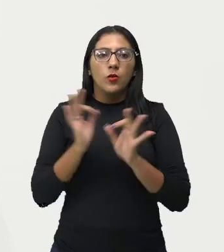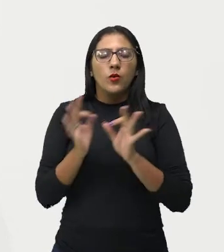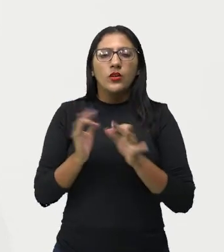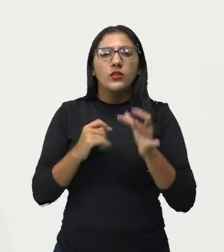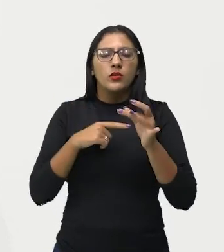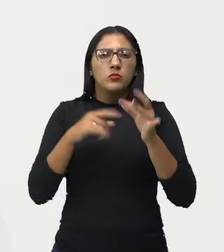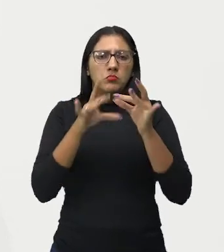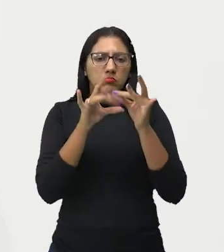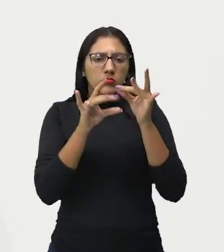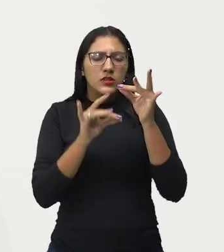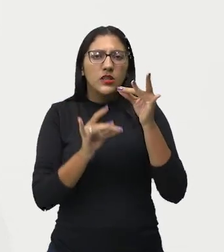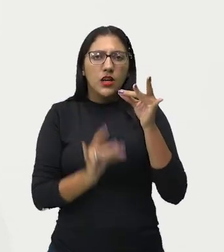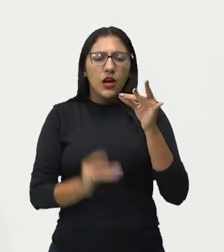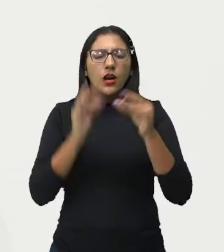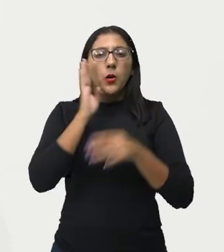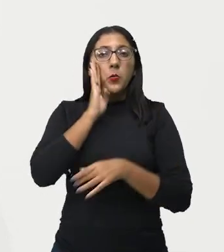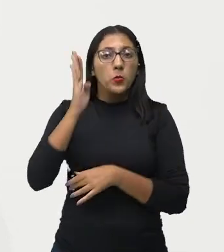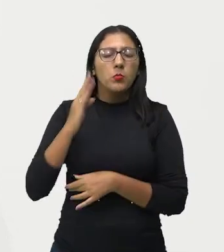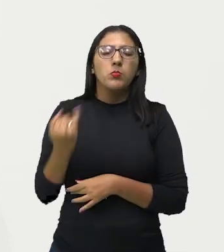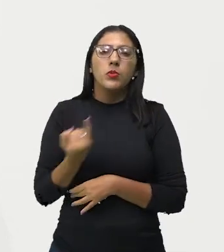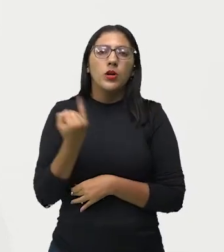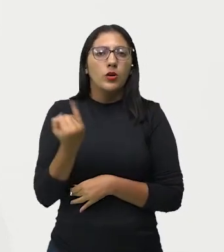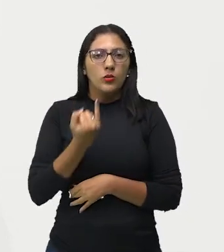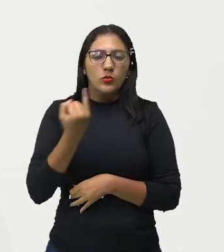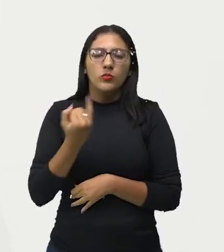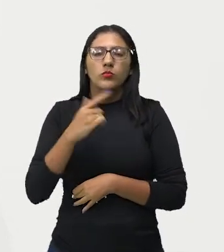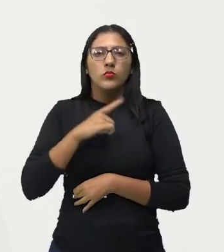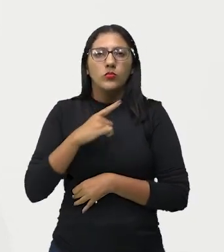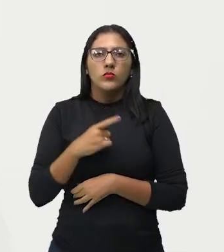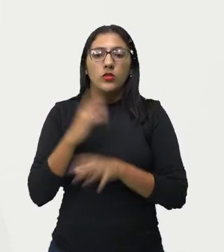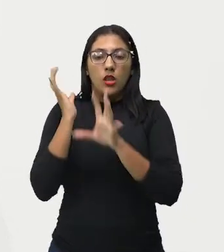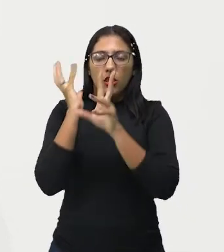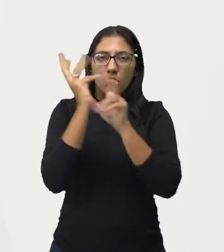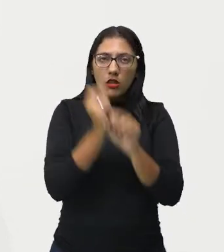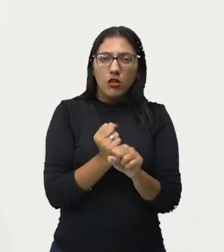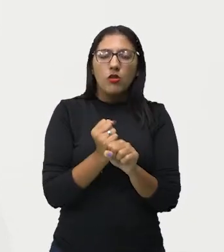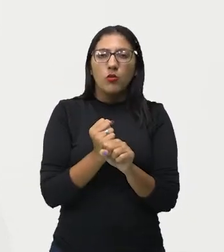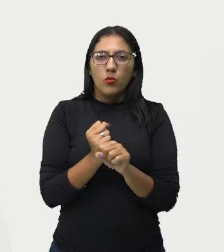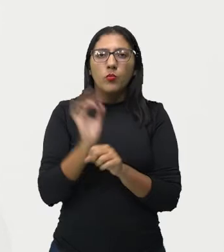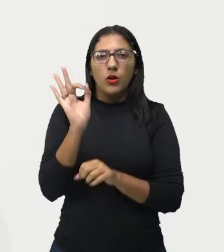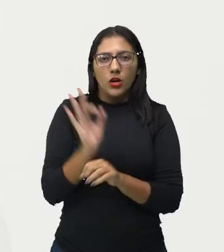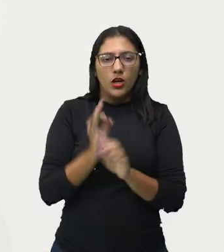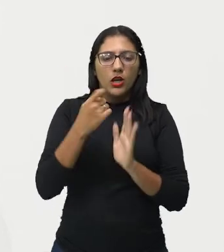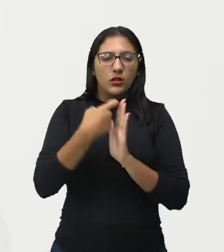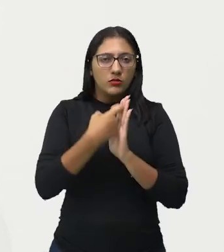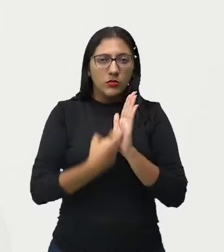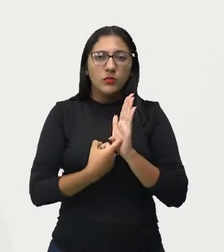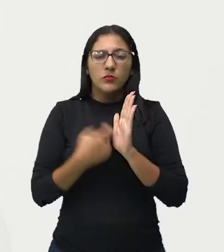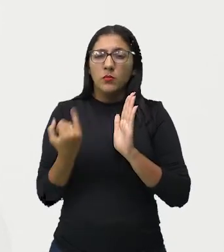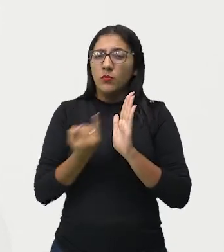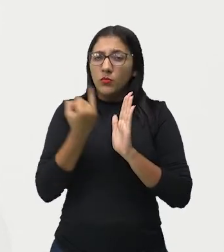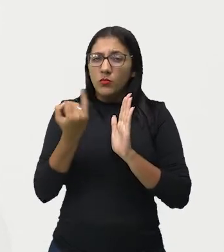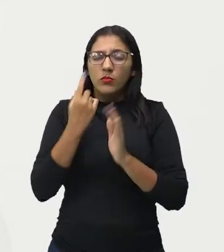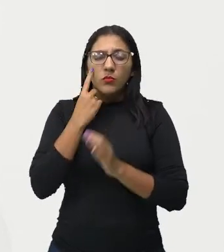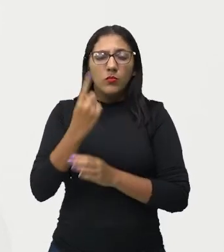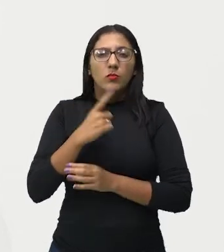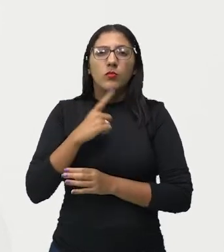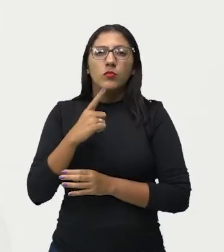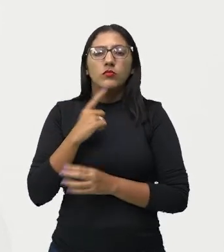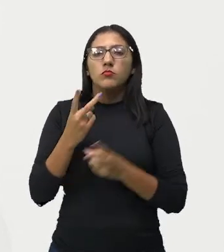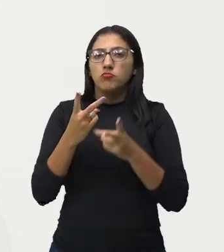gente detalha aqui os termos fundamentais para calcular o juro, tá legal? É muito importante a gente saber isso, por isso o